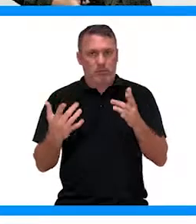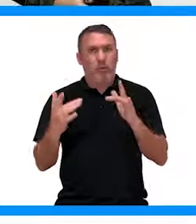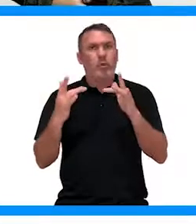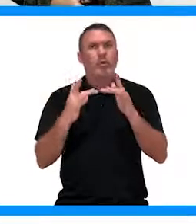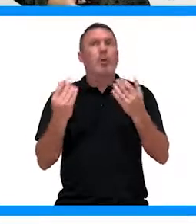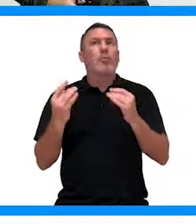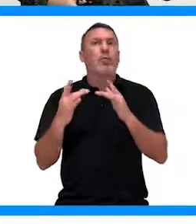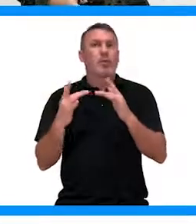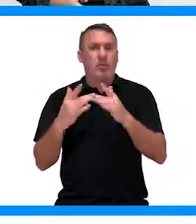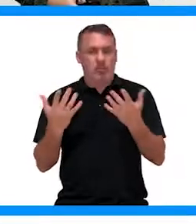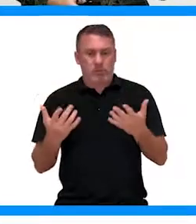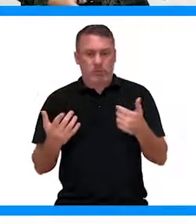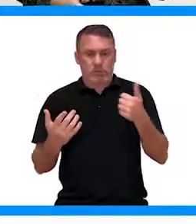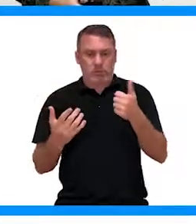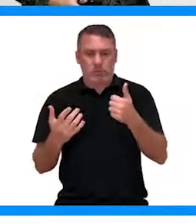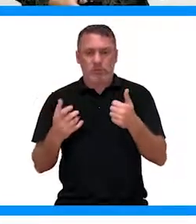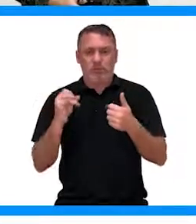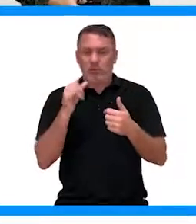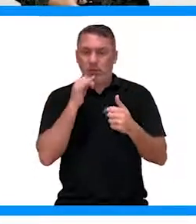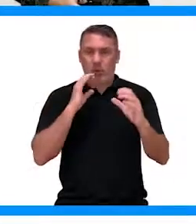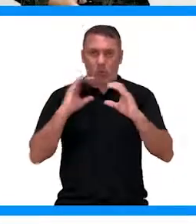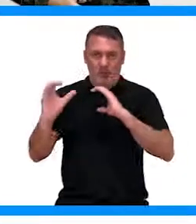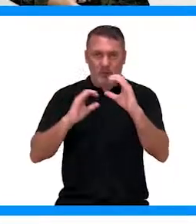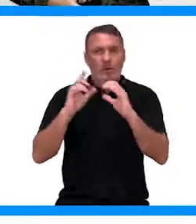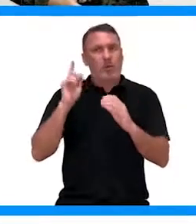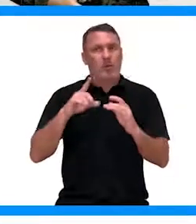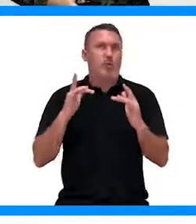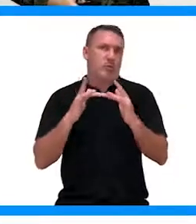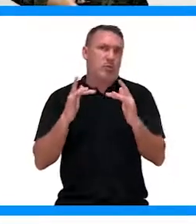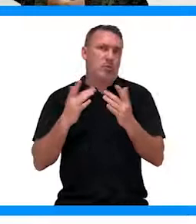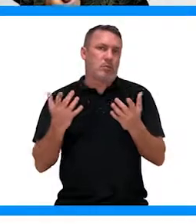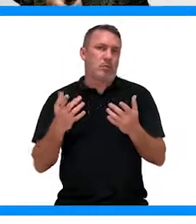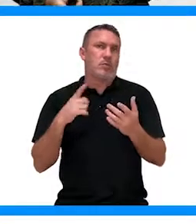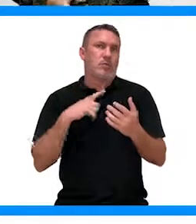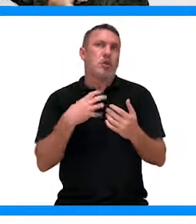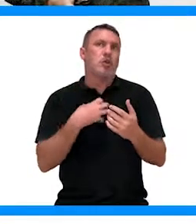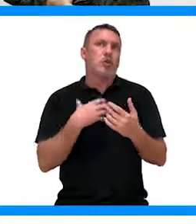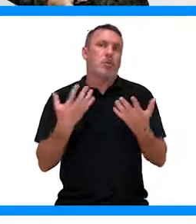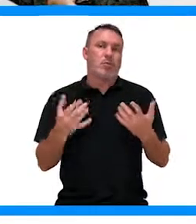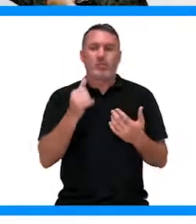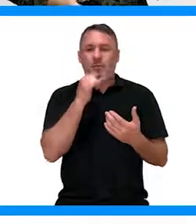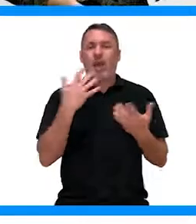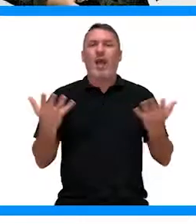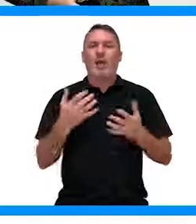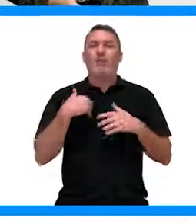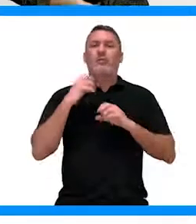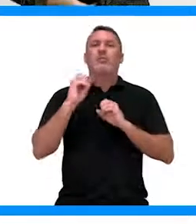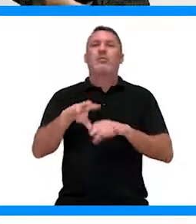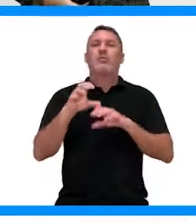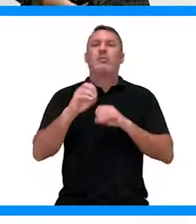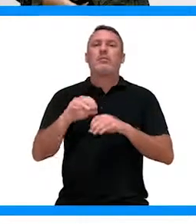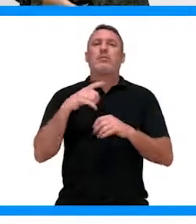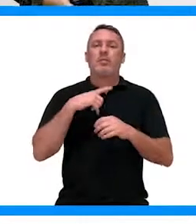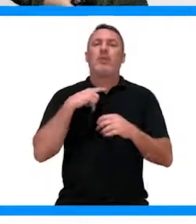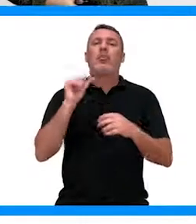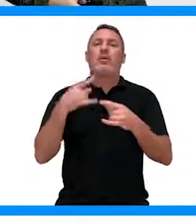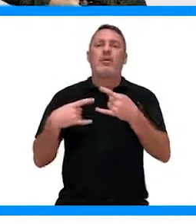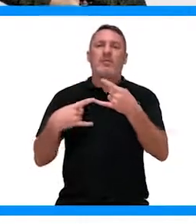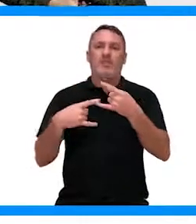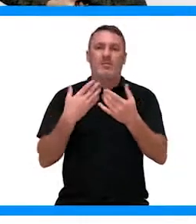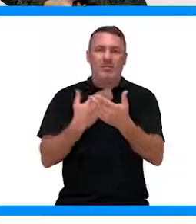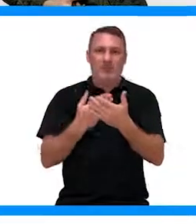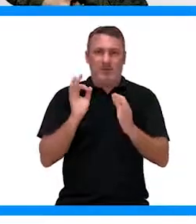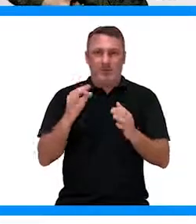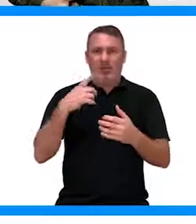o contato, como que esse contato é feito. Quando a gente se comunica com alguém, esse contato é feito de alguma forma. No meu caso aqui, a gente tem